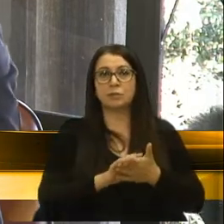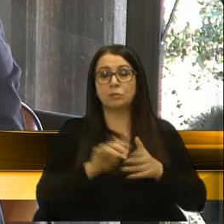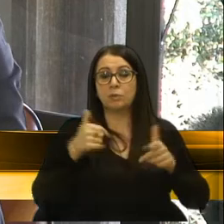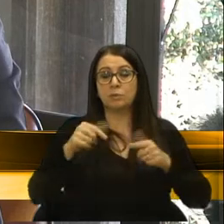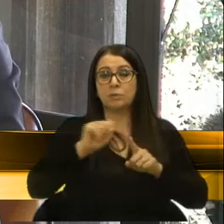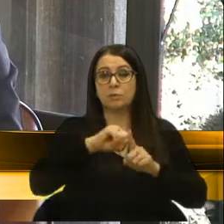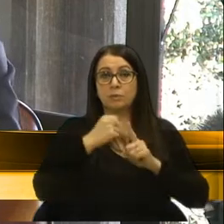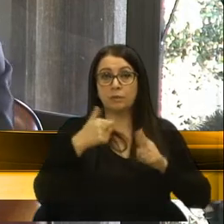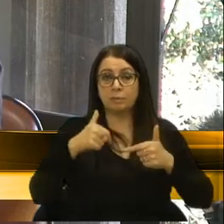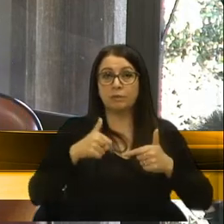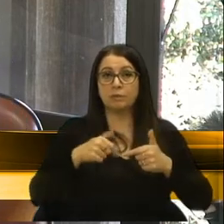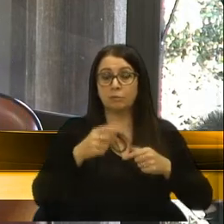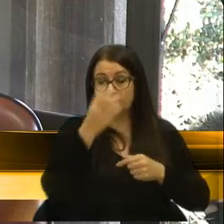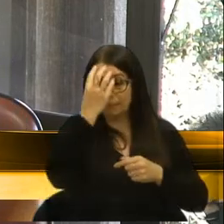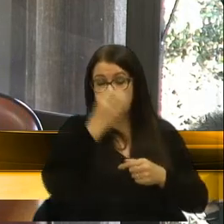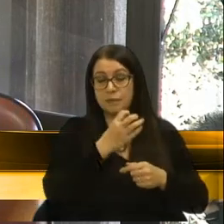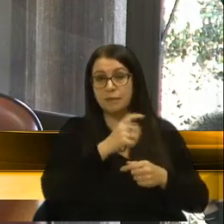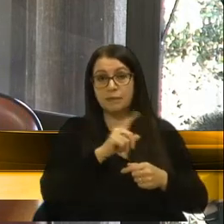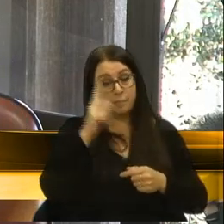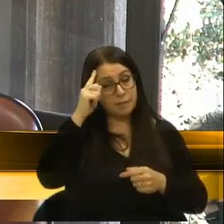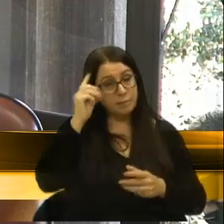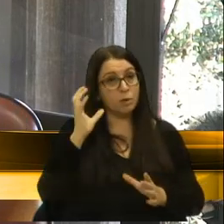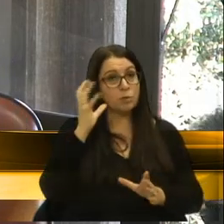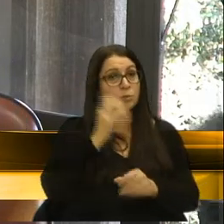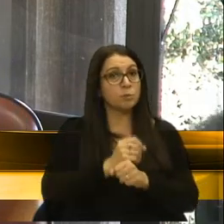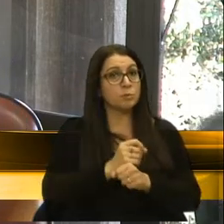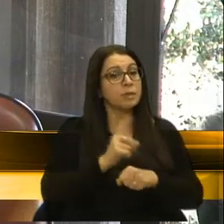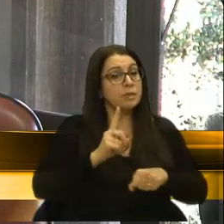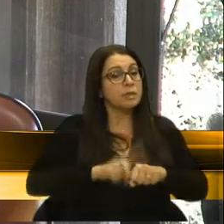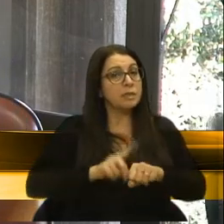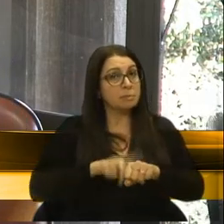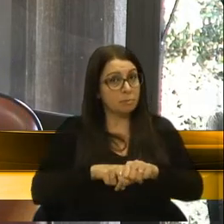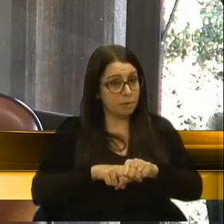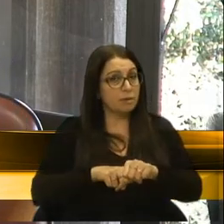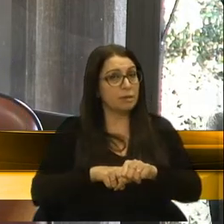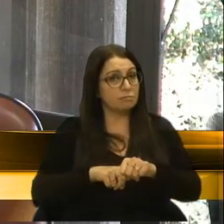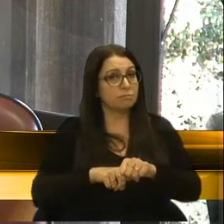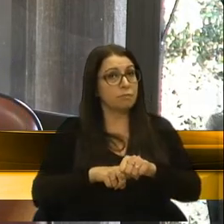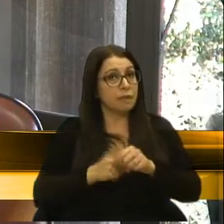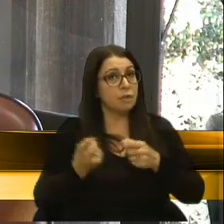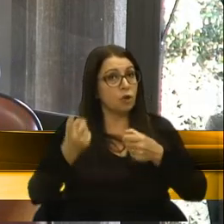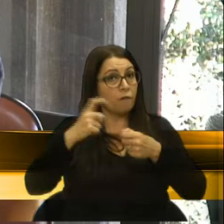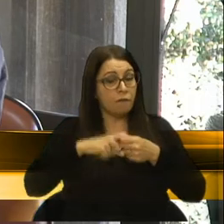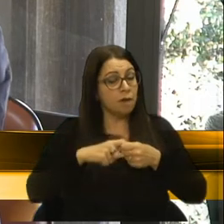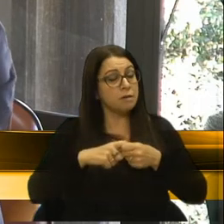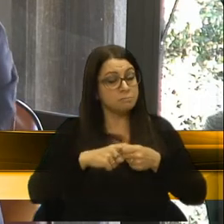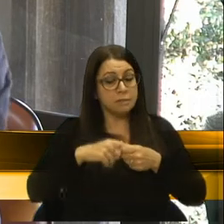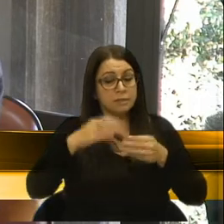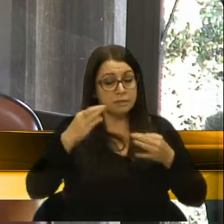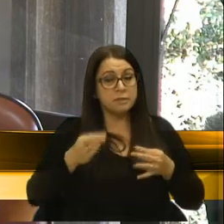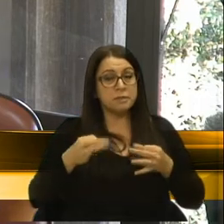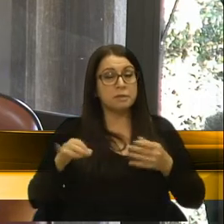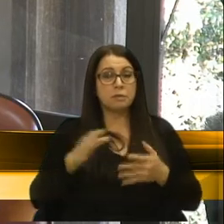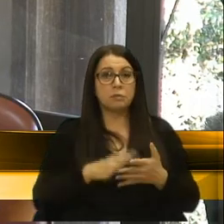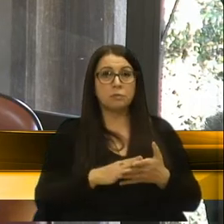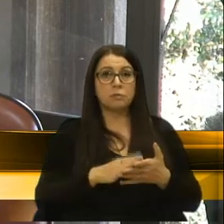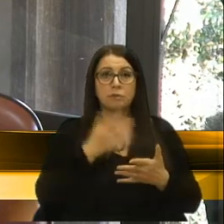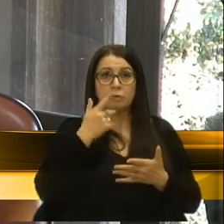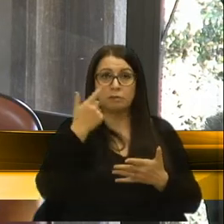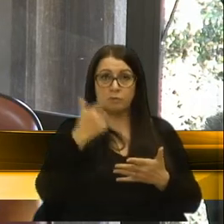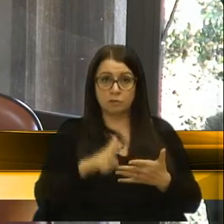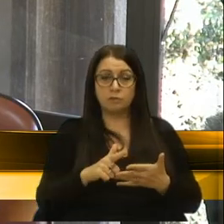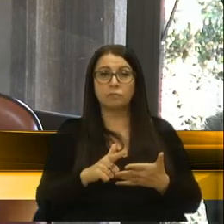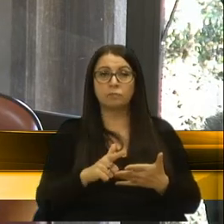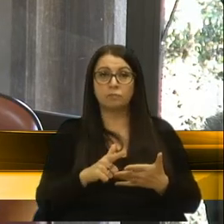muita seriedade e nós chegamos a essa conclusão, que neste momento, né, este convênio ele tem propriedade, repito,